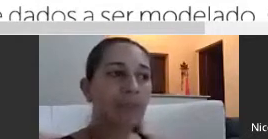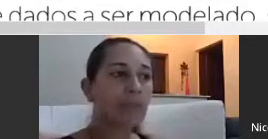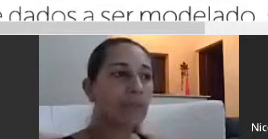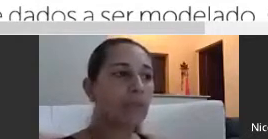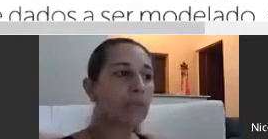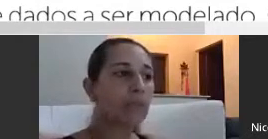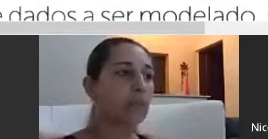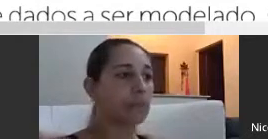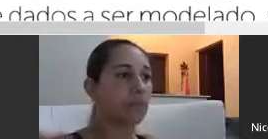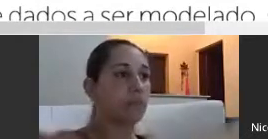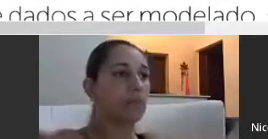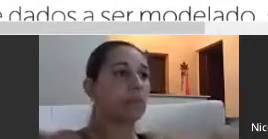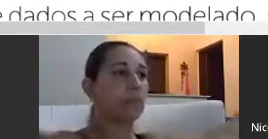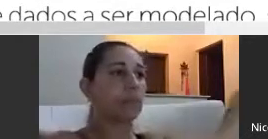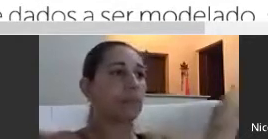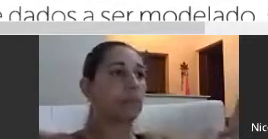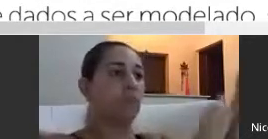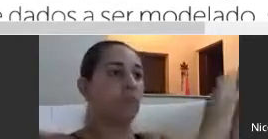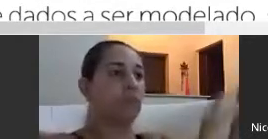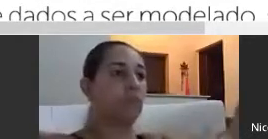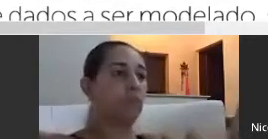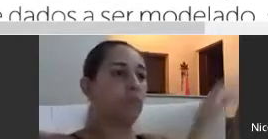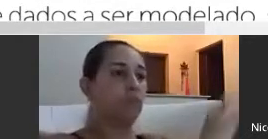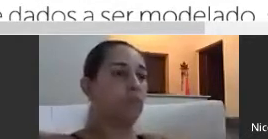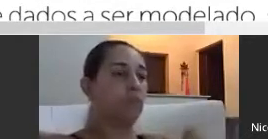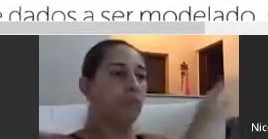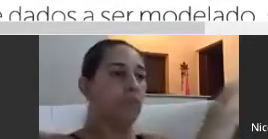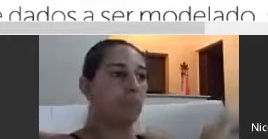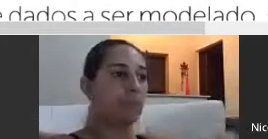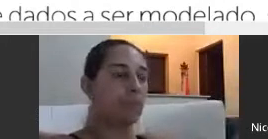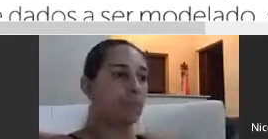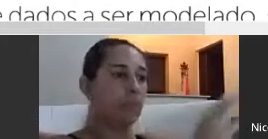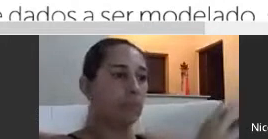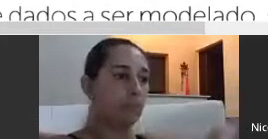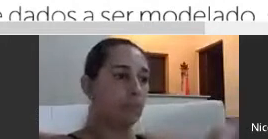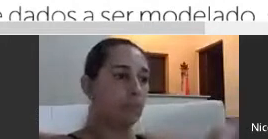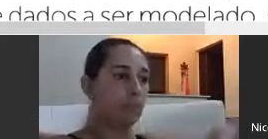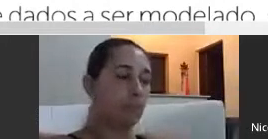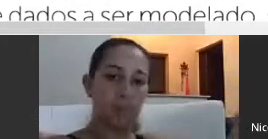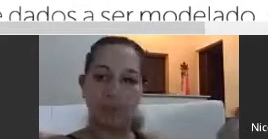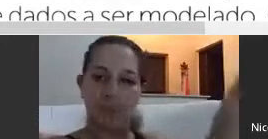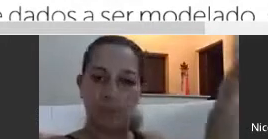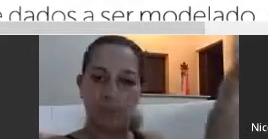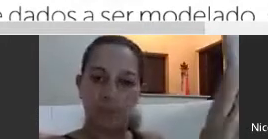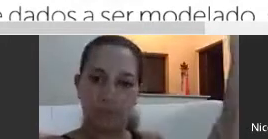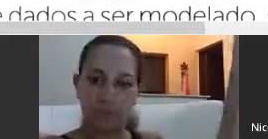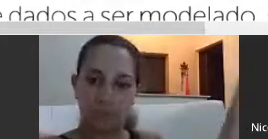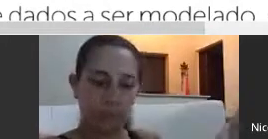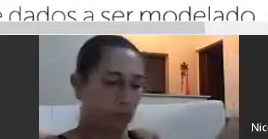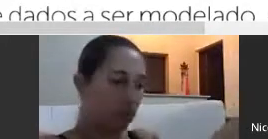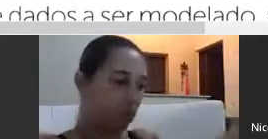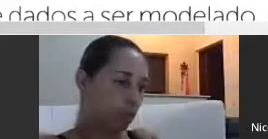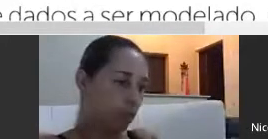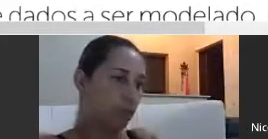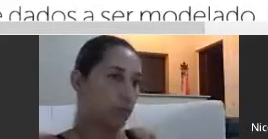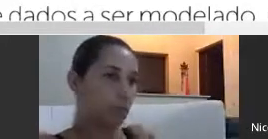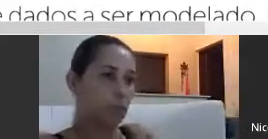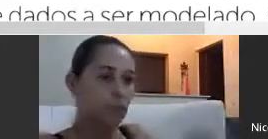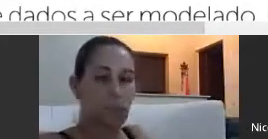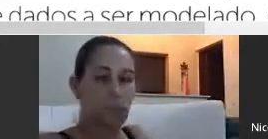Excel. Né? E ali não tem tabela, ali tem uma planilha de Excel que ele faz um controle. Então você vai de cara identificar